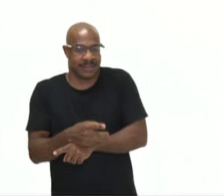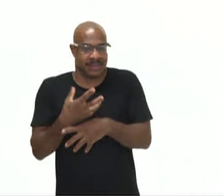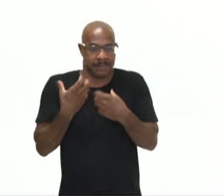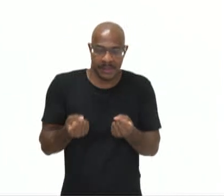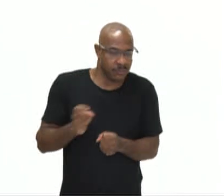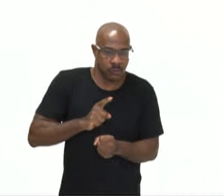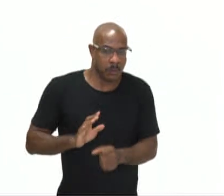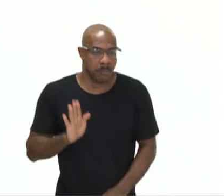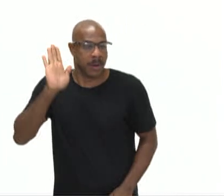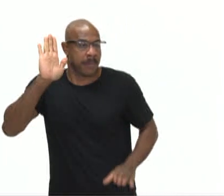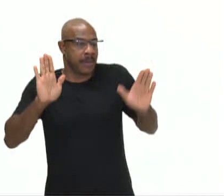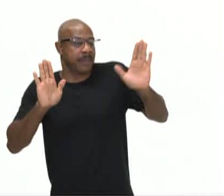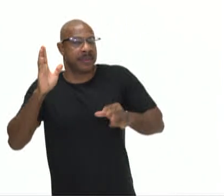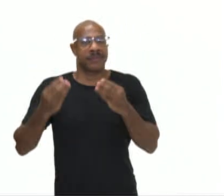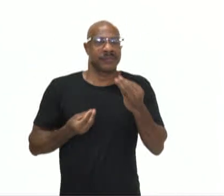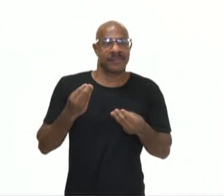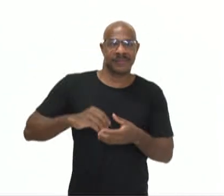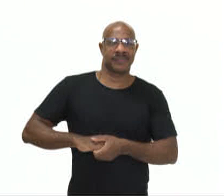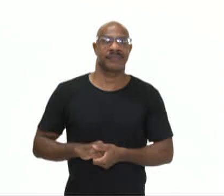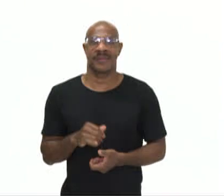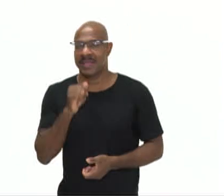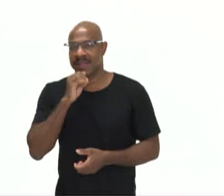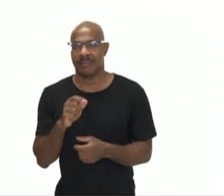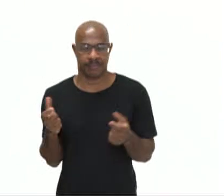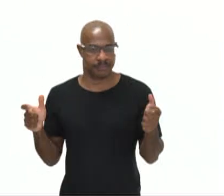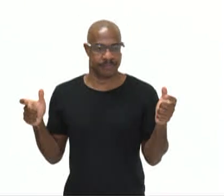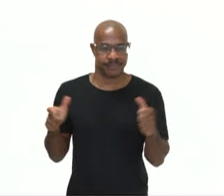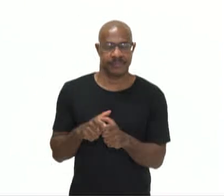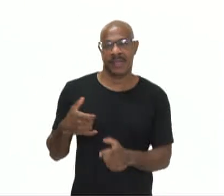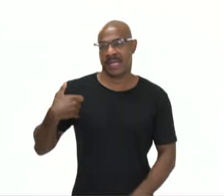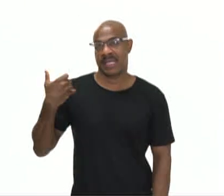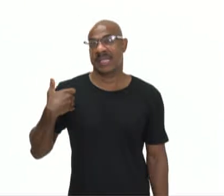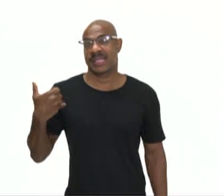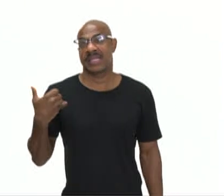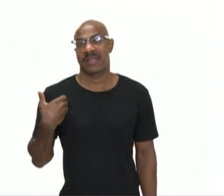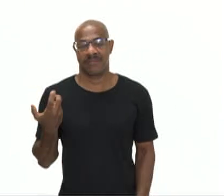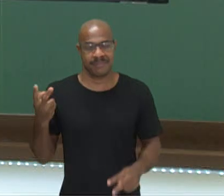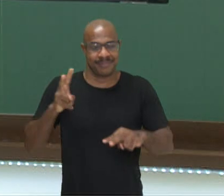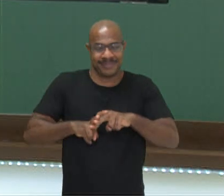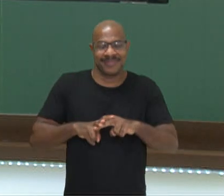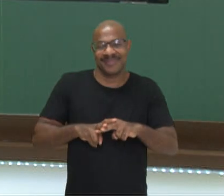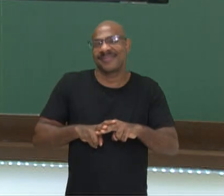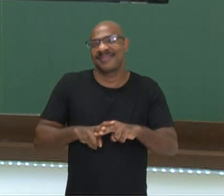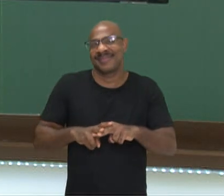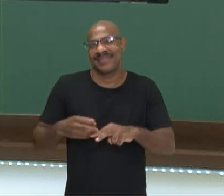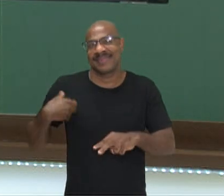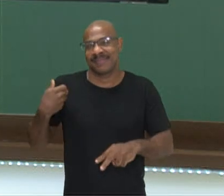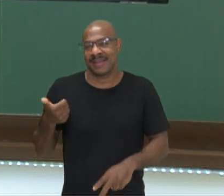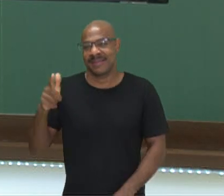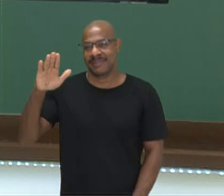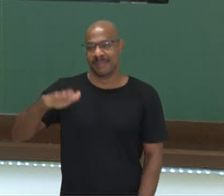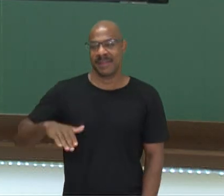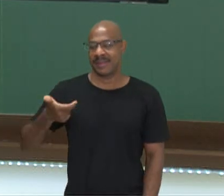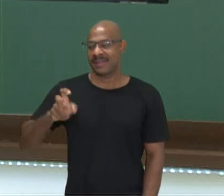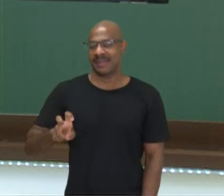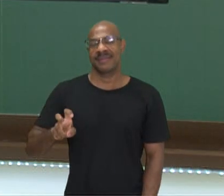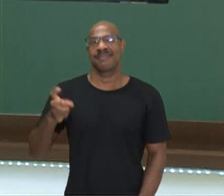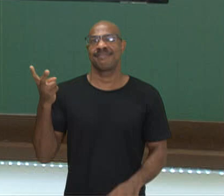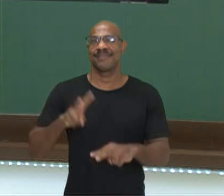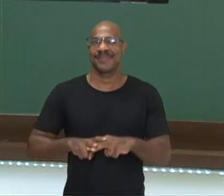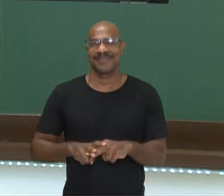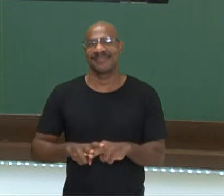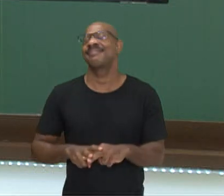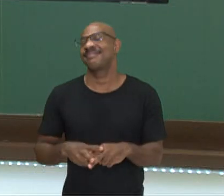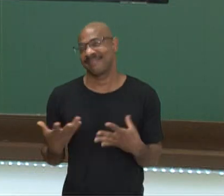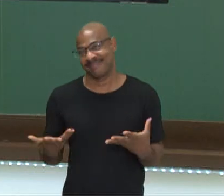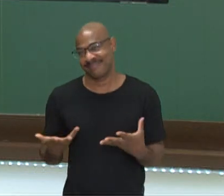a redução da maioridade penal no Brasil. Então, esse debate seria um debate de opiniões diferentes.